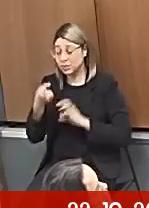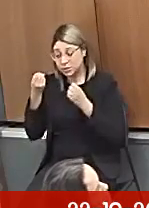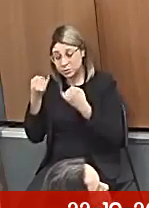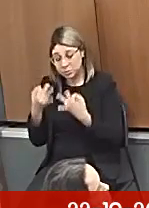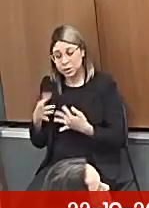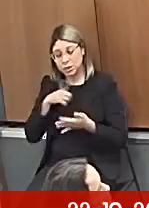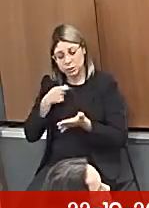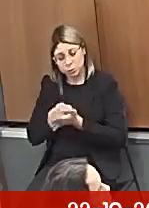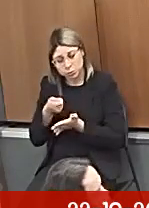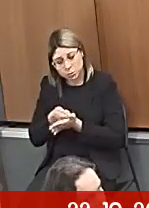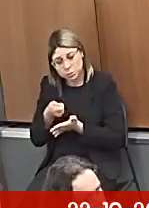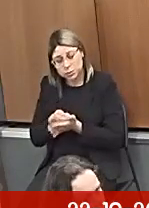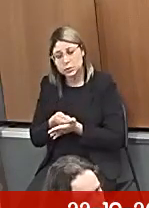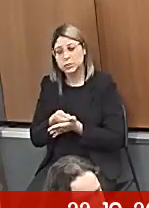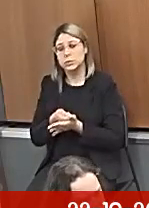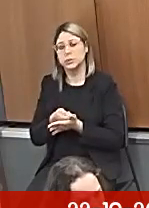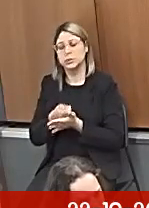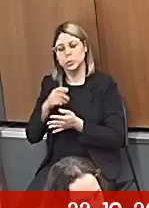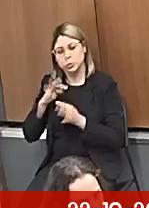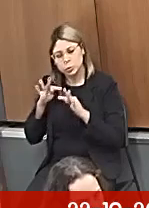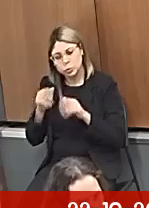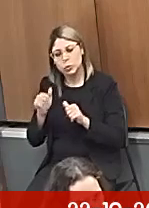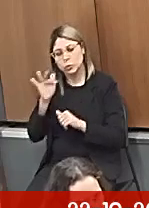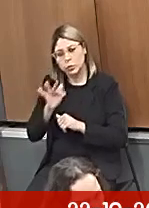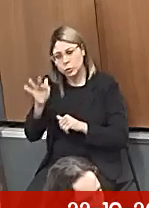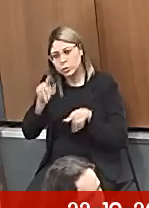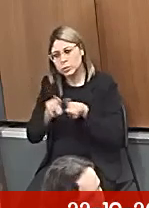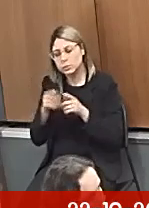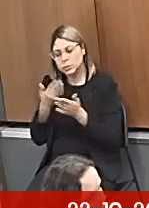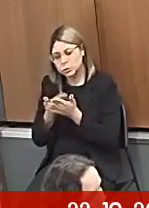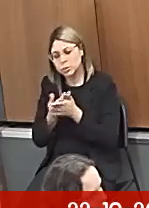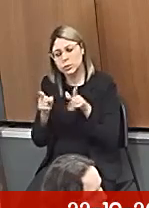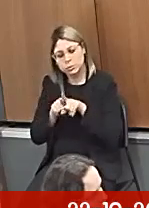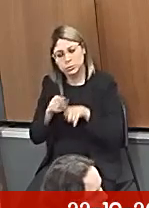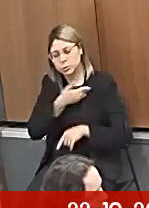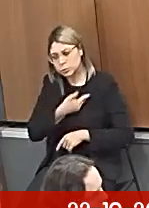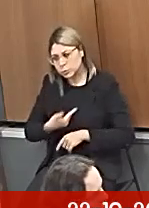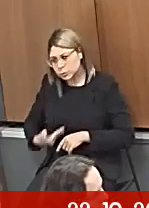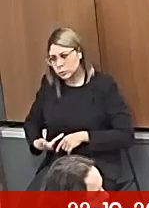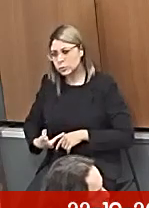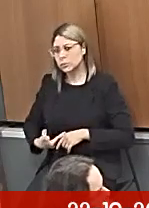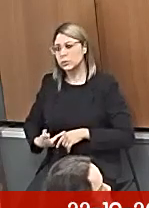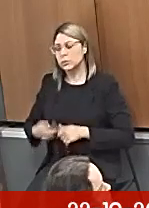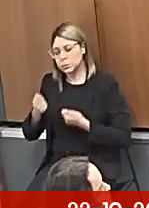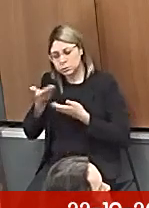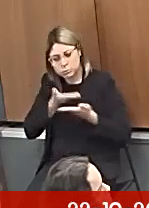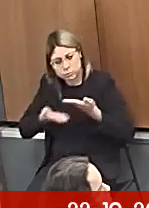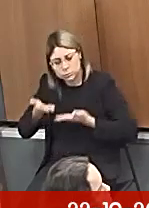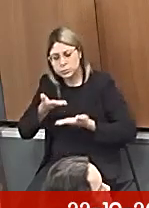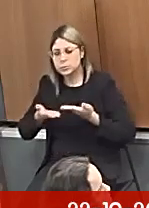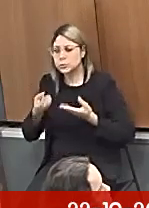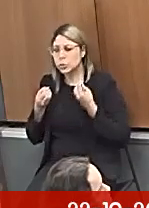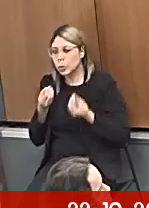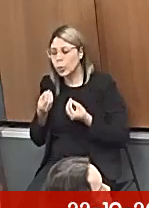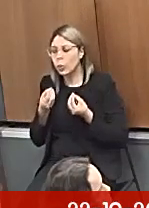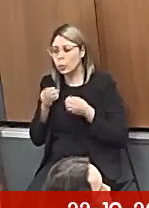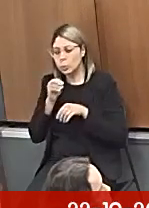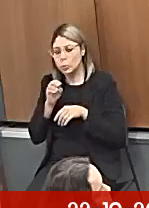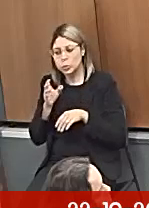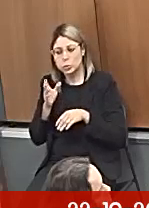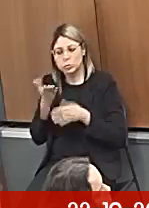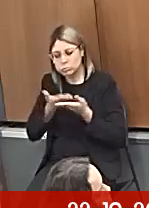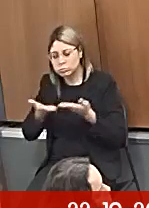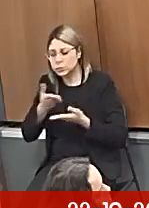das obrigações das faculdades e das escolas e do governo, né, de como lidar com pessoas com deficiência.